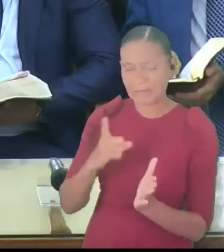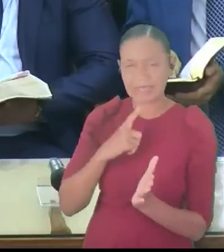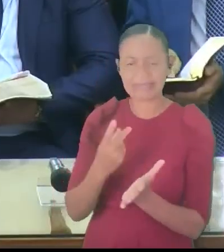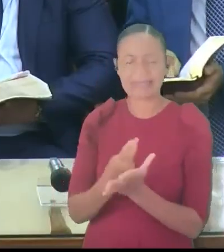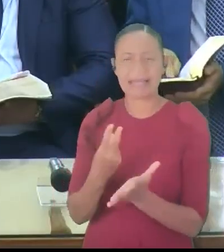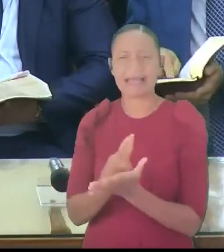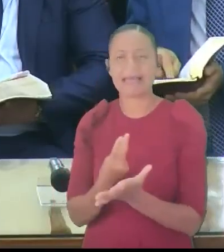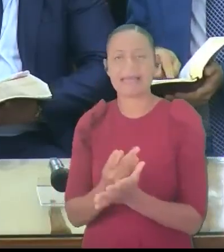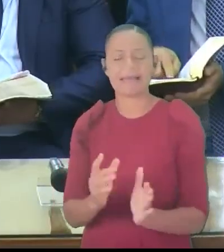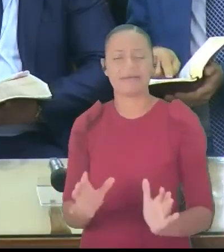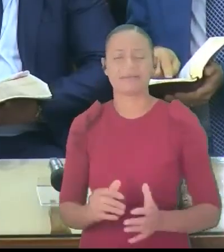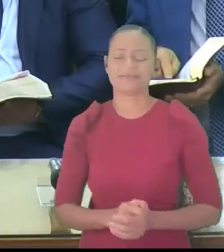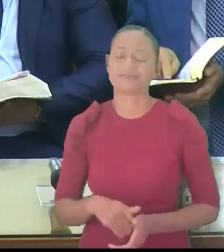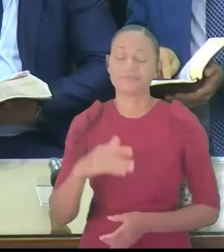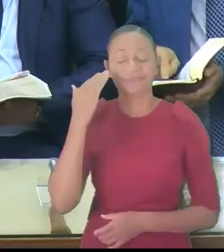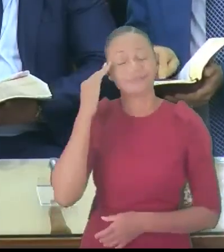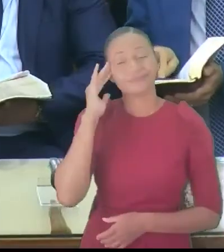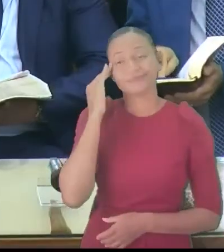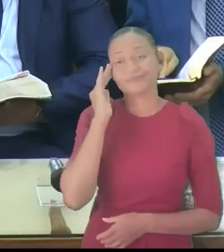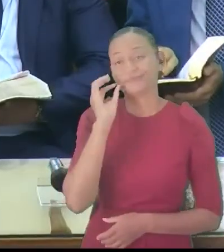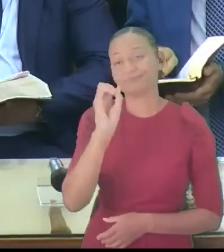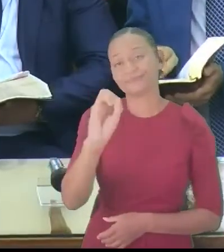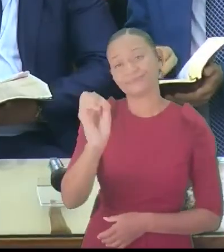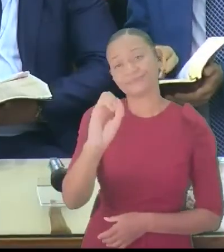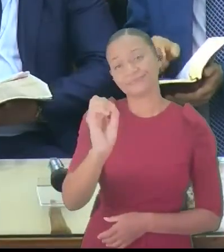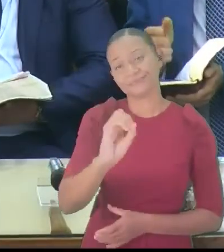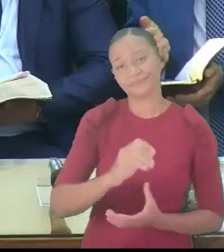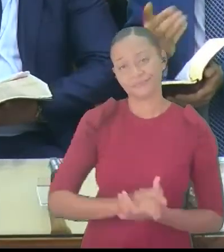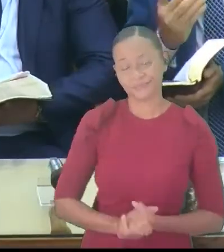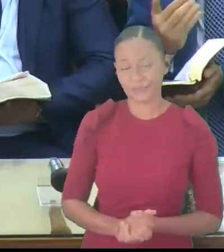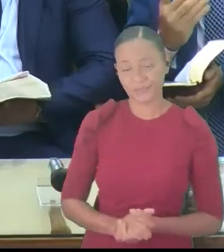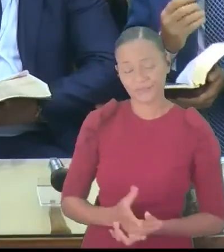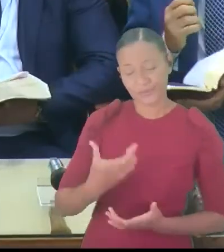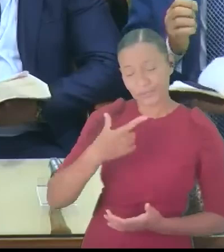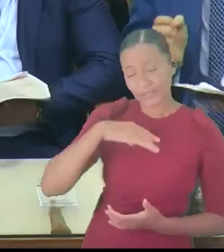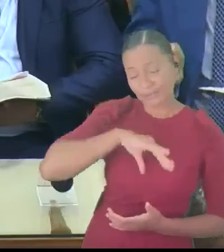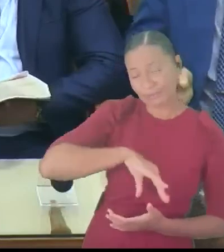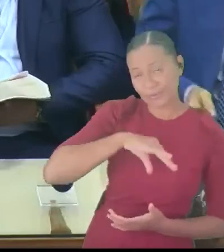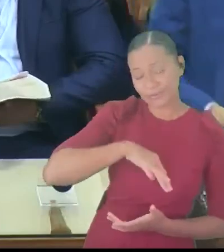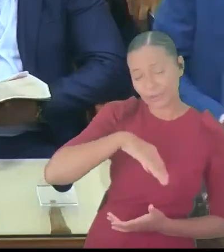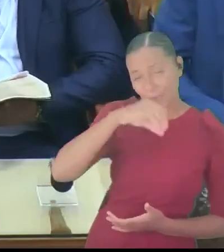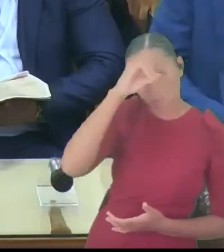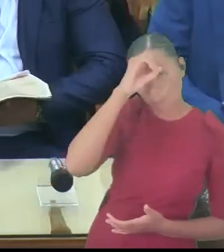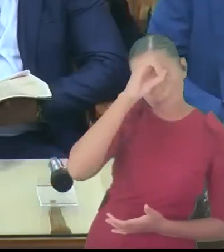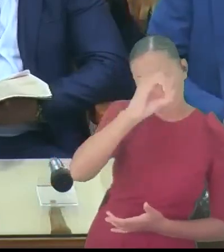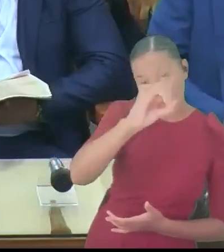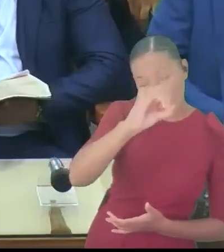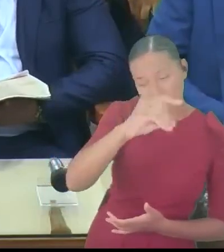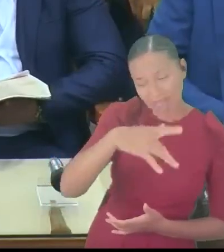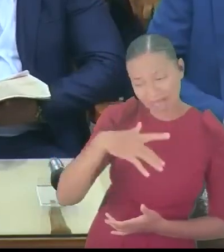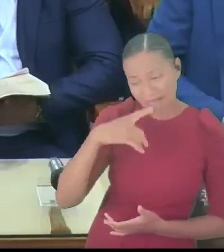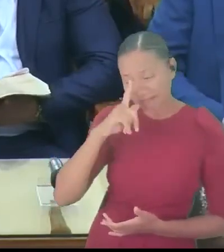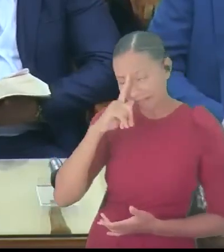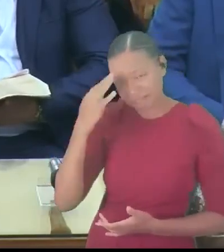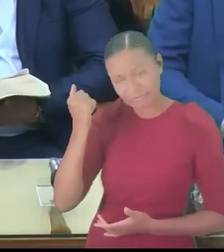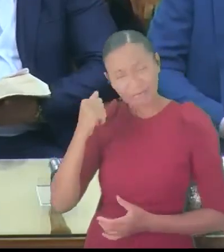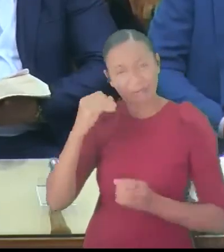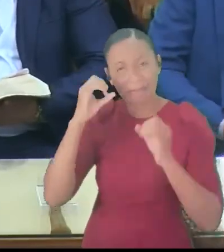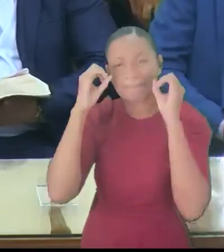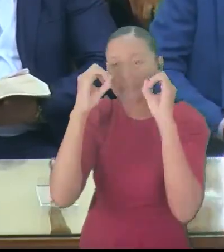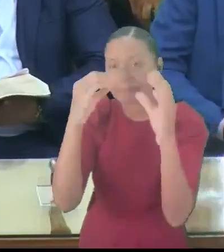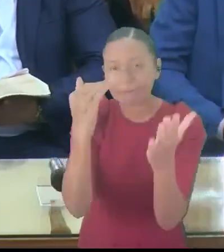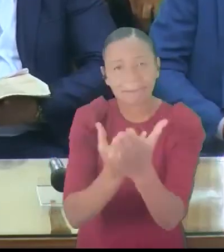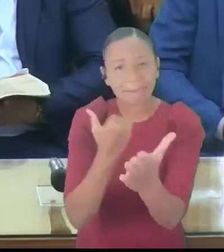filho, é que você não entende nem de português, quanto mais de grego, meu filho. Cala a boca, glória a Jesus.